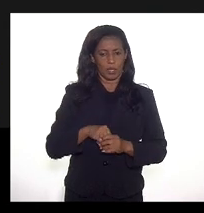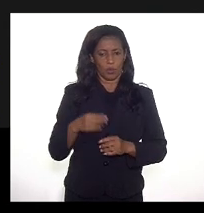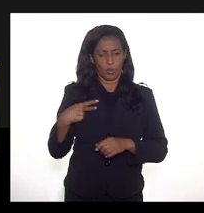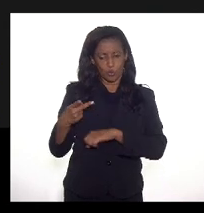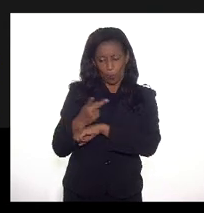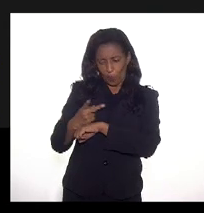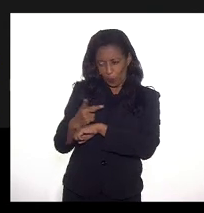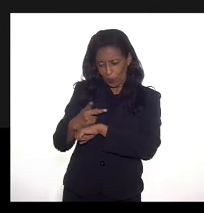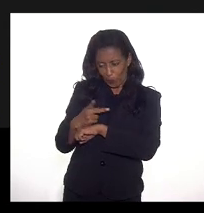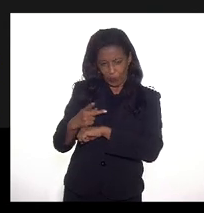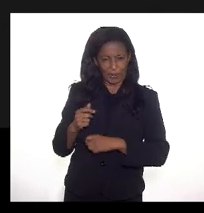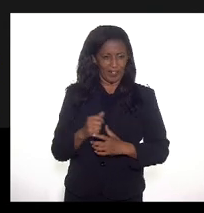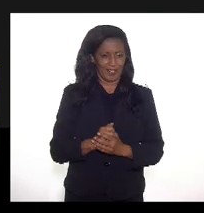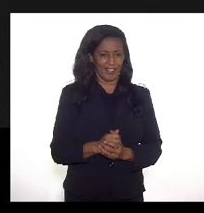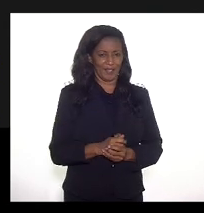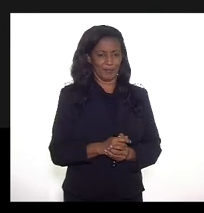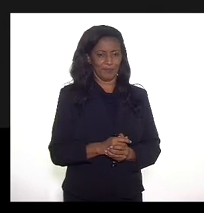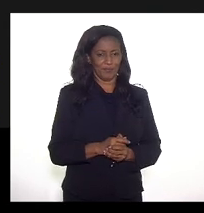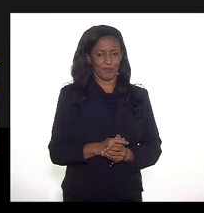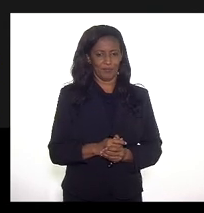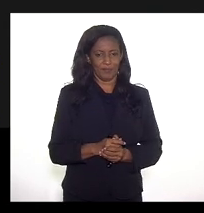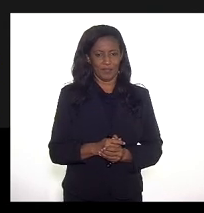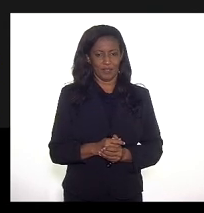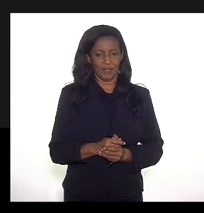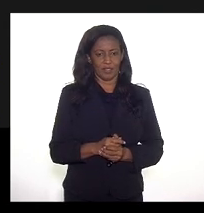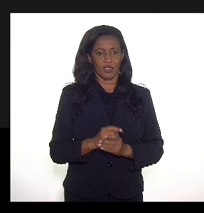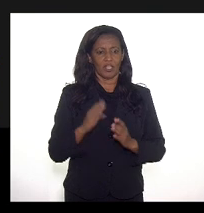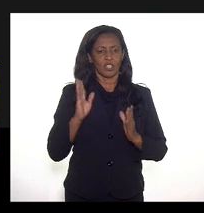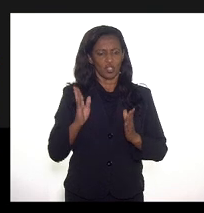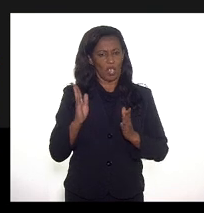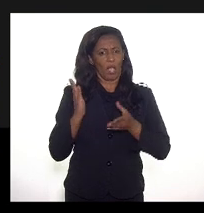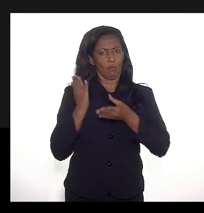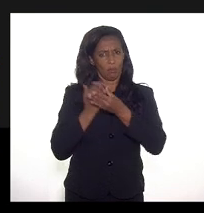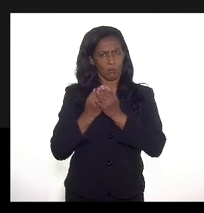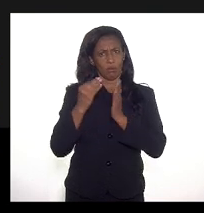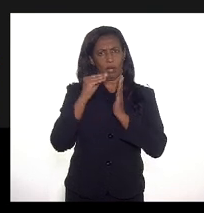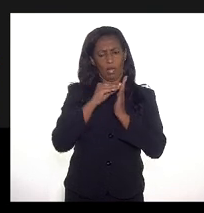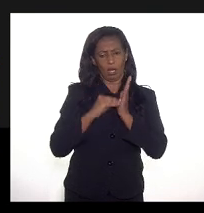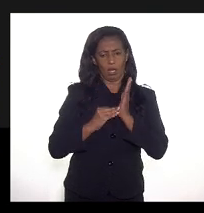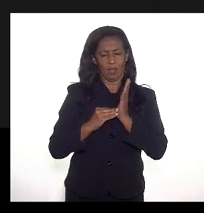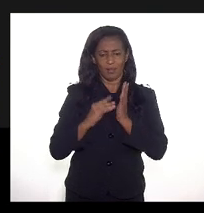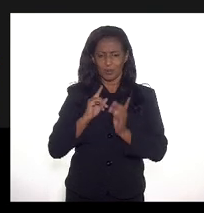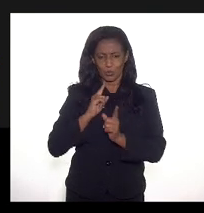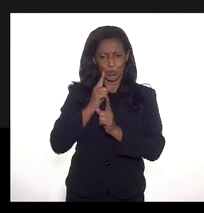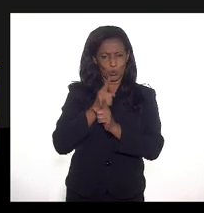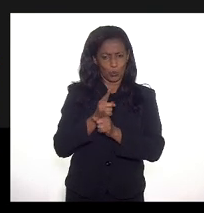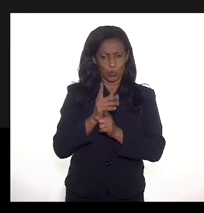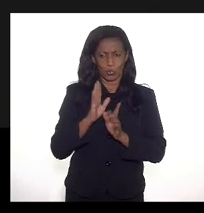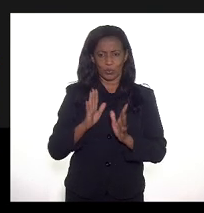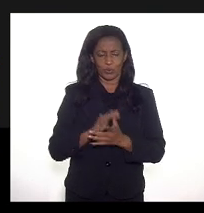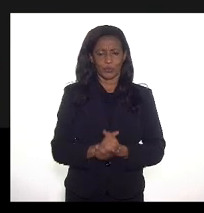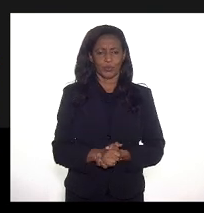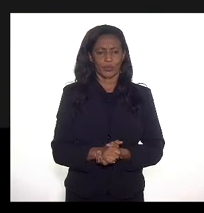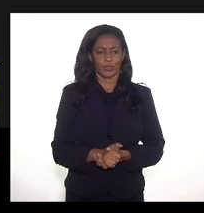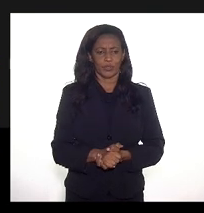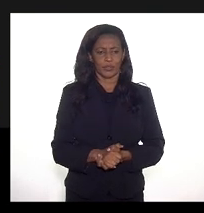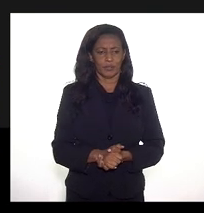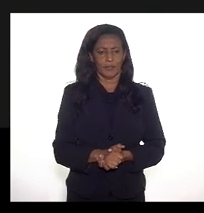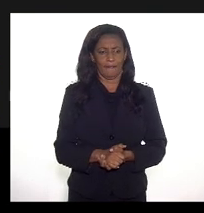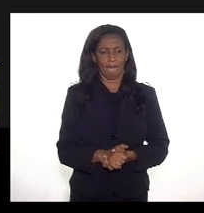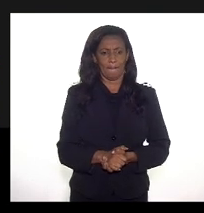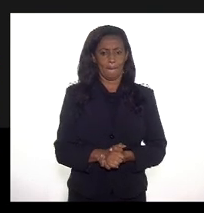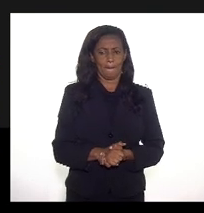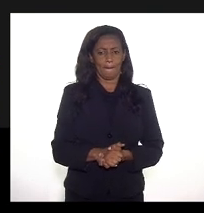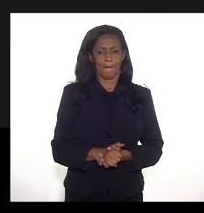no mesmo celular, já foi protocolada a inclusão, não estou achando ele aqui. Perfeito.